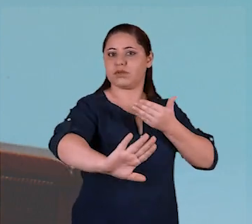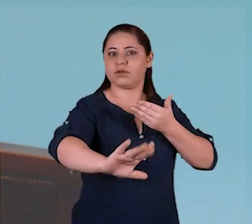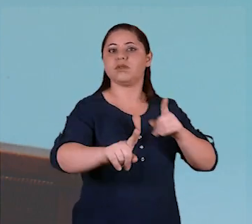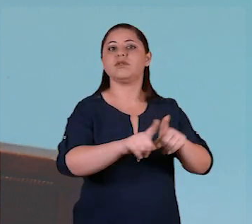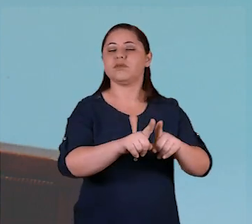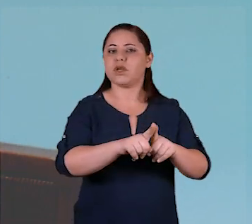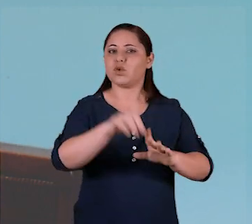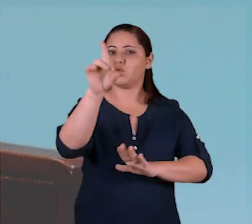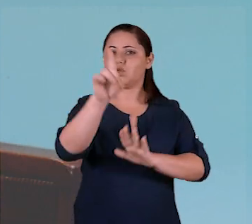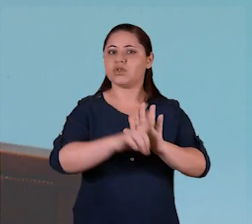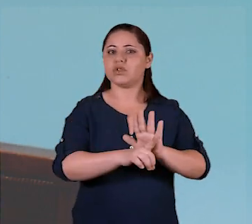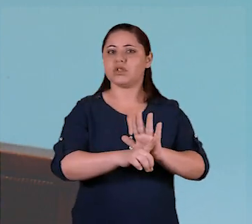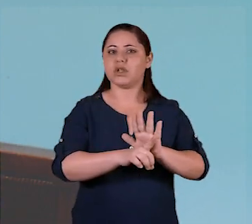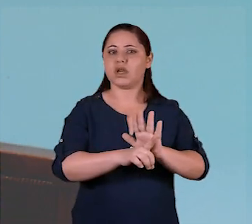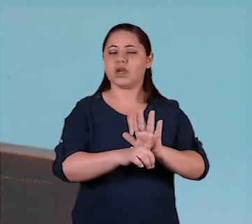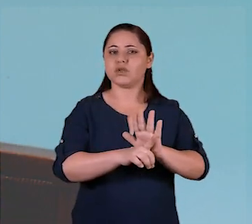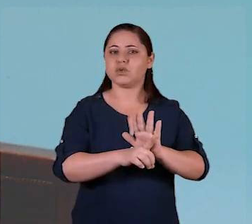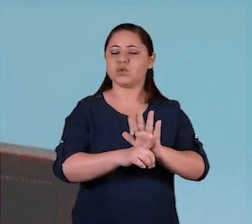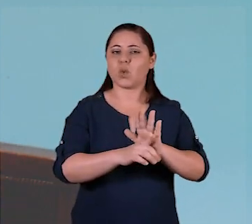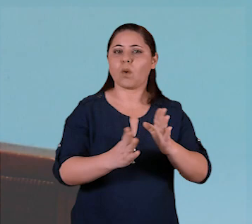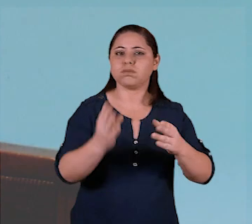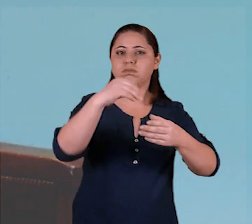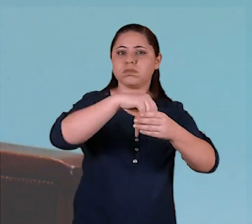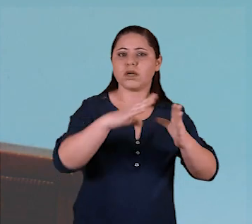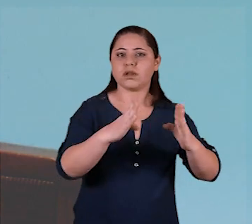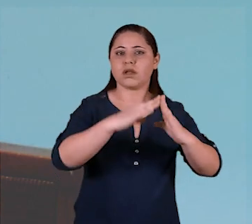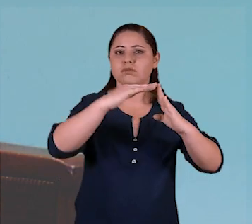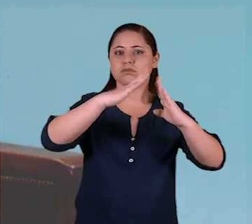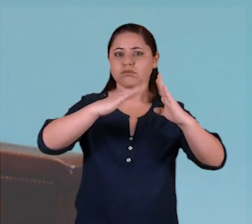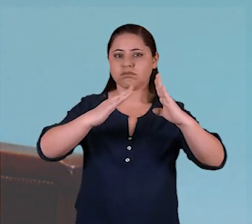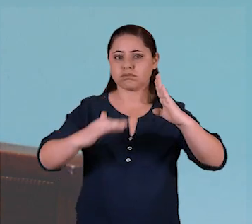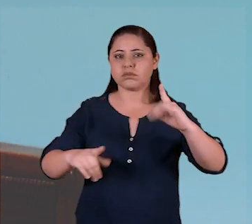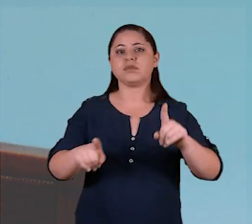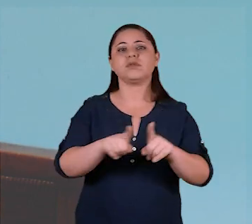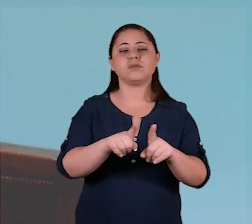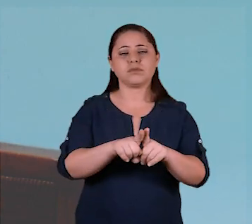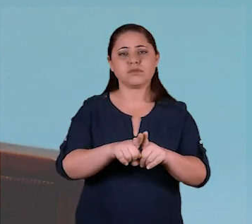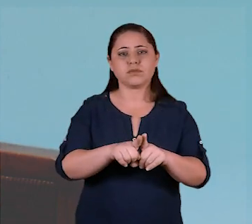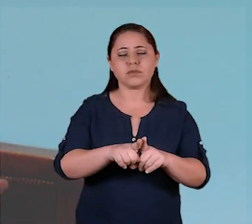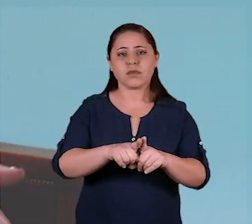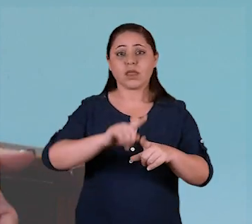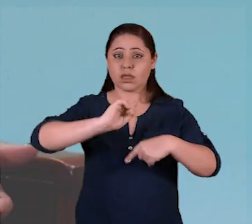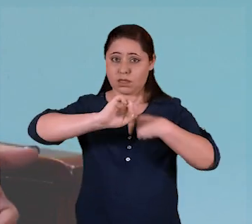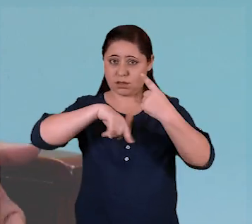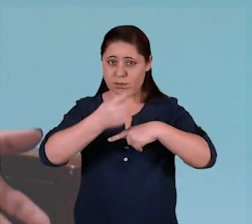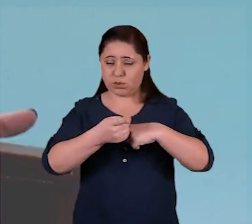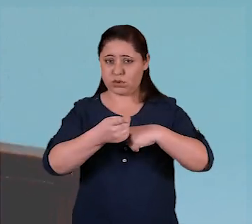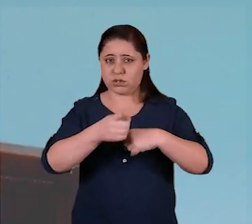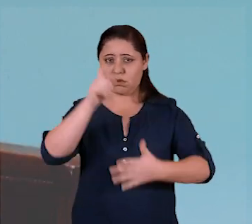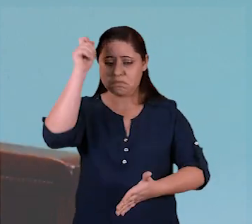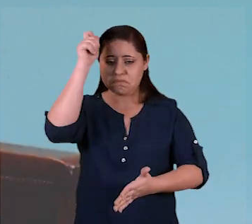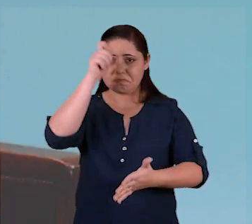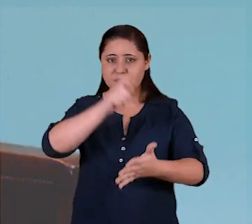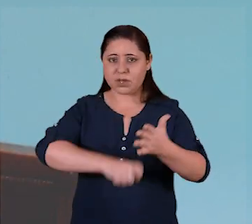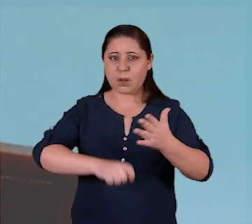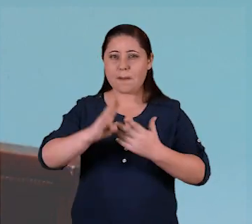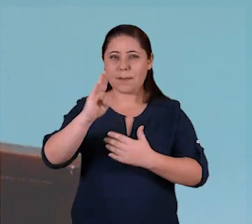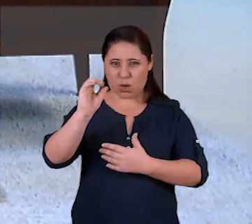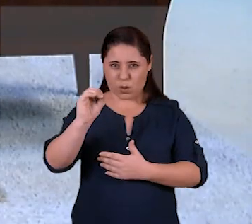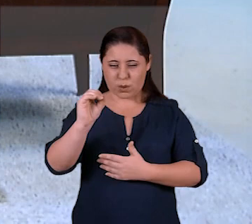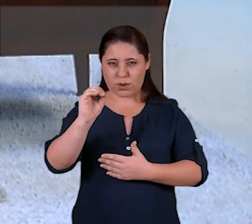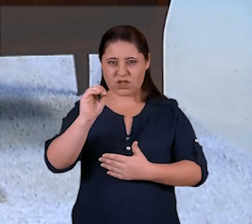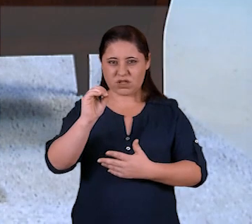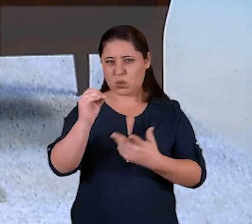os direitos que ela tem, a questão do acolhimento na Casa da Mulher Brasileira. Então, após a lavratura da ocorrência,